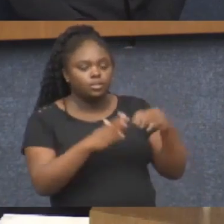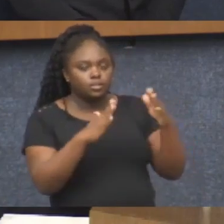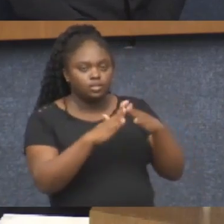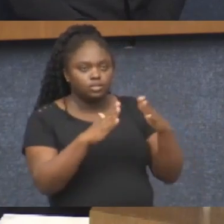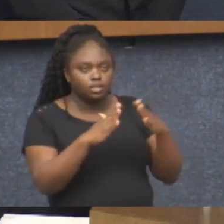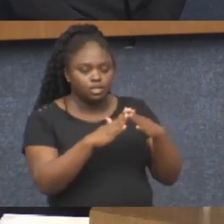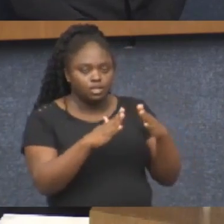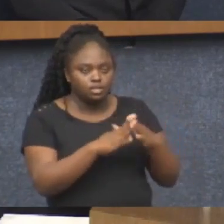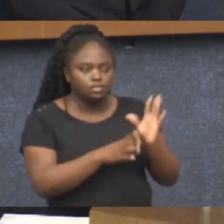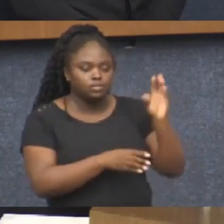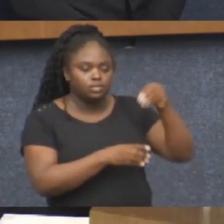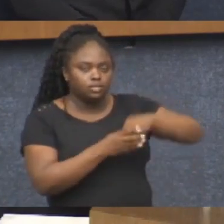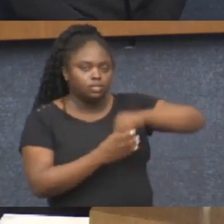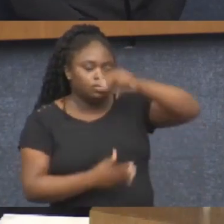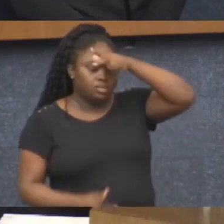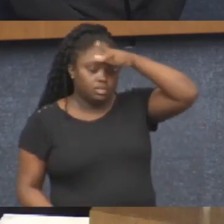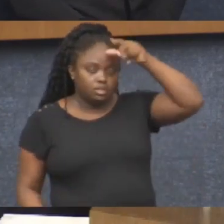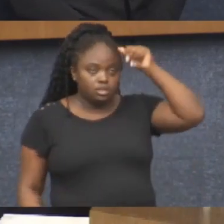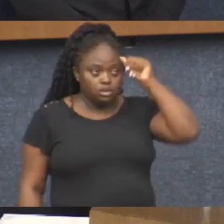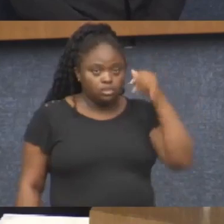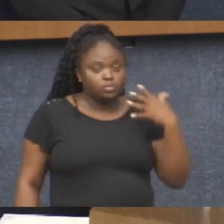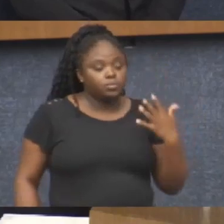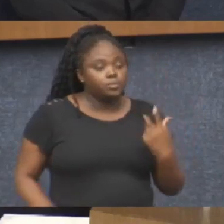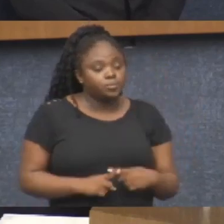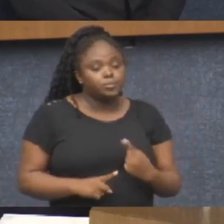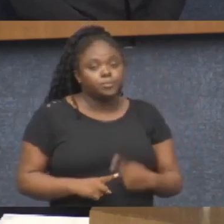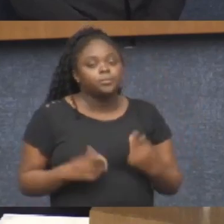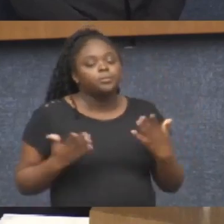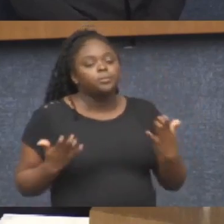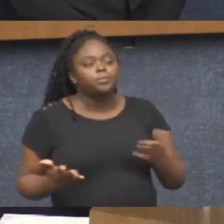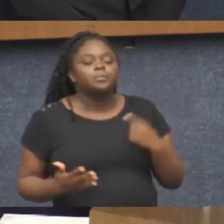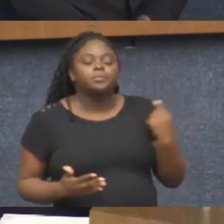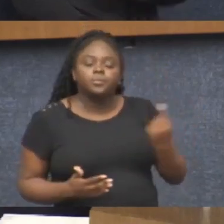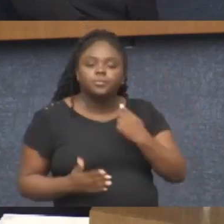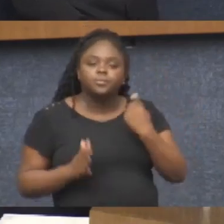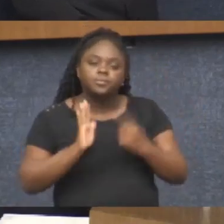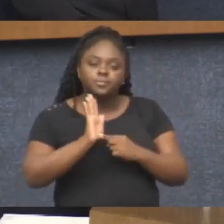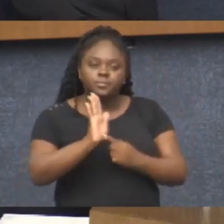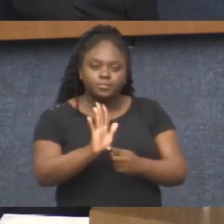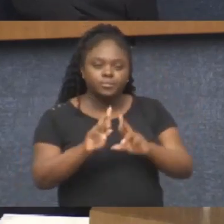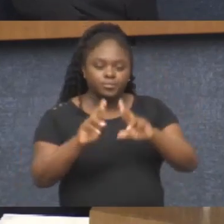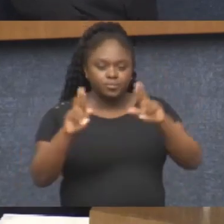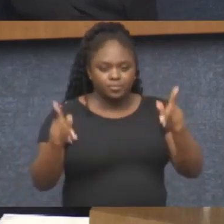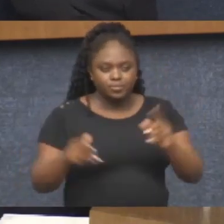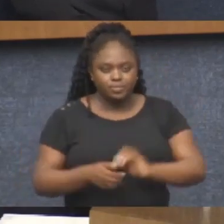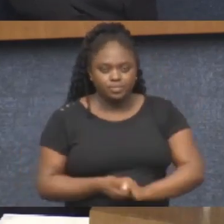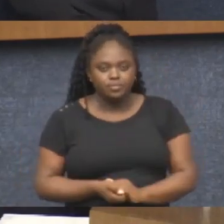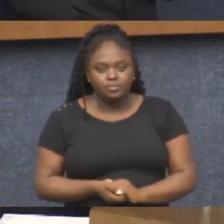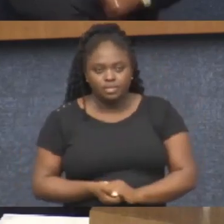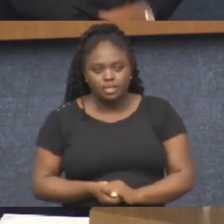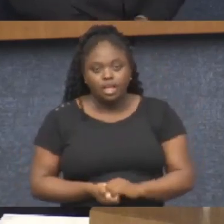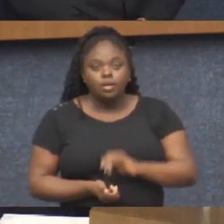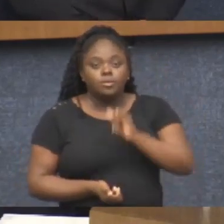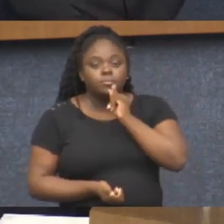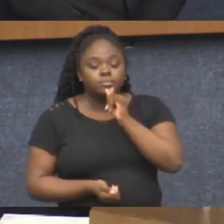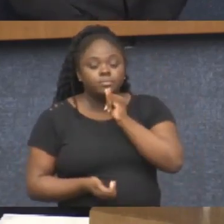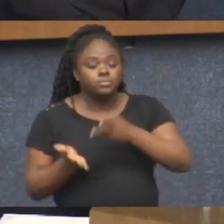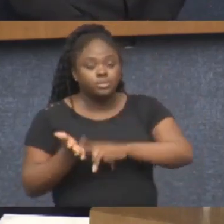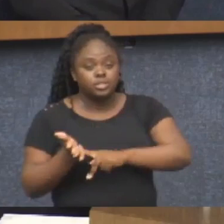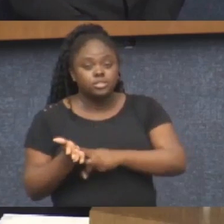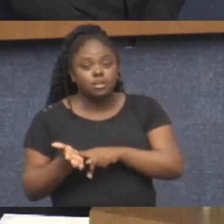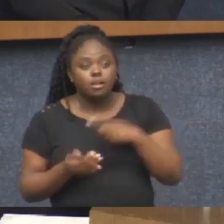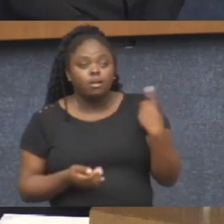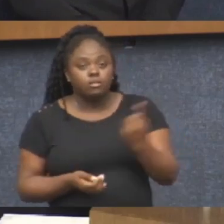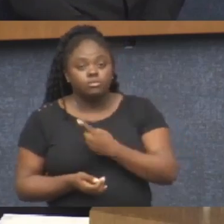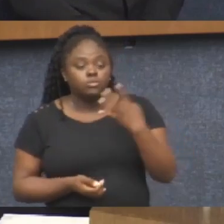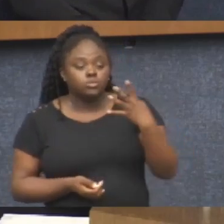casa, dentro das prefeituras, porque só assim nós vamos mostrar a diferença. Lá no sindicato, por exemplo, nós somos